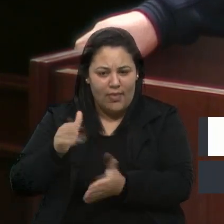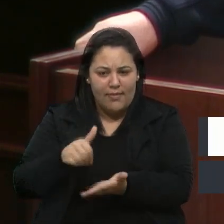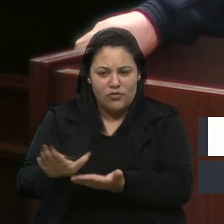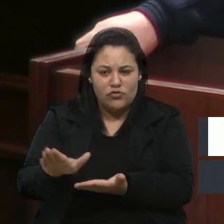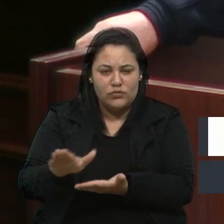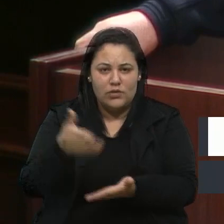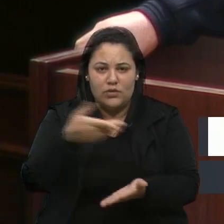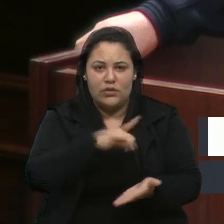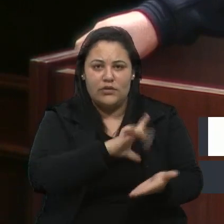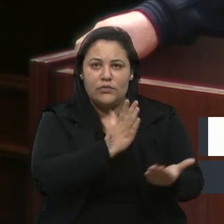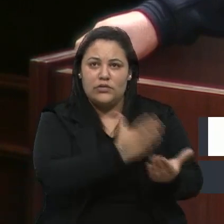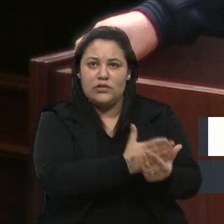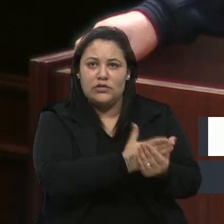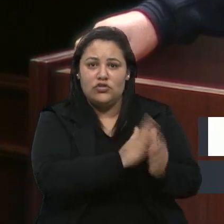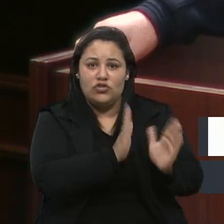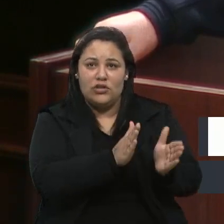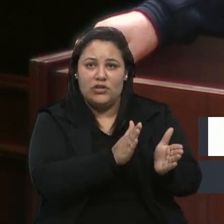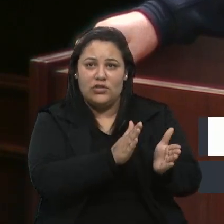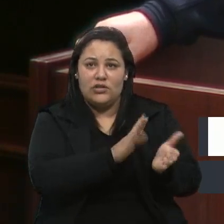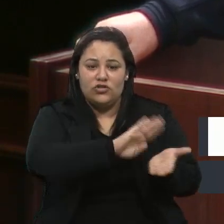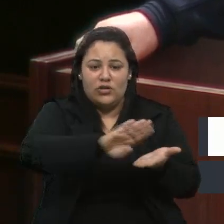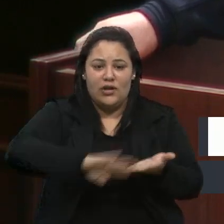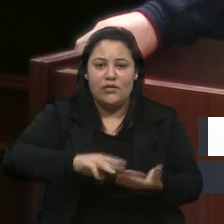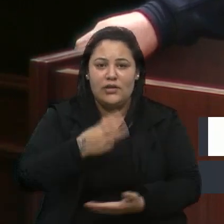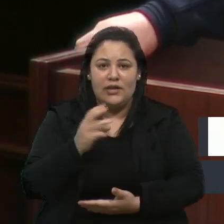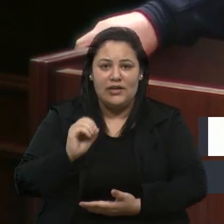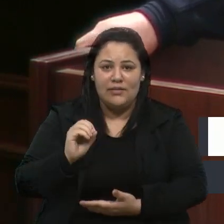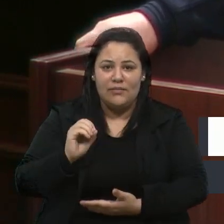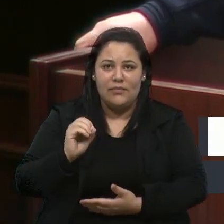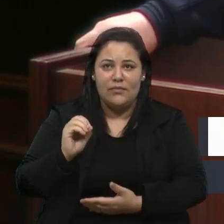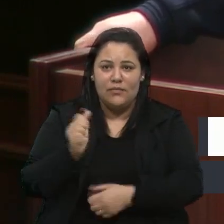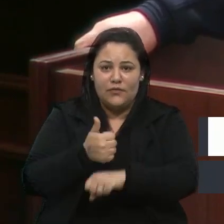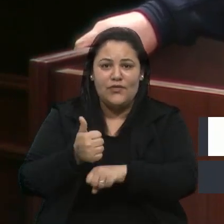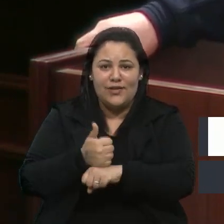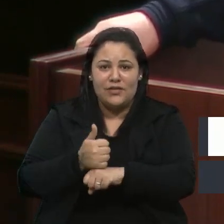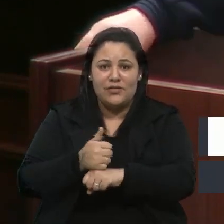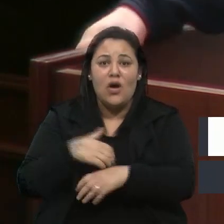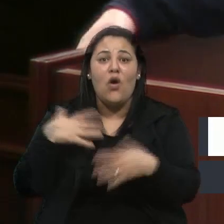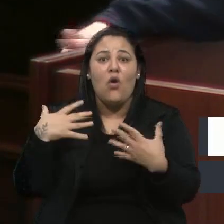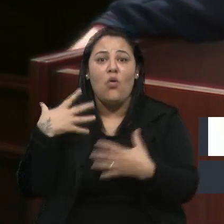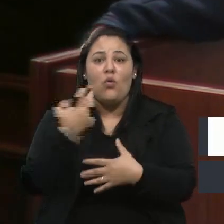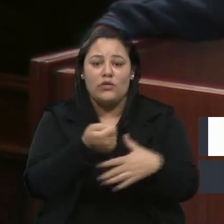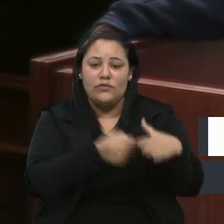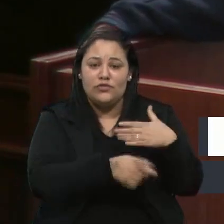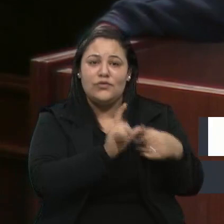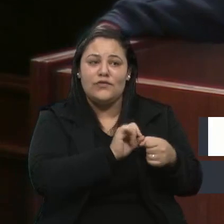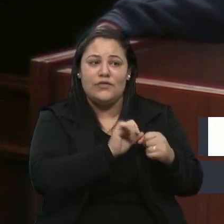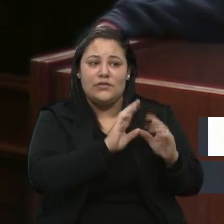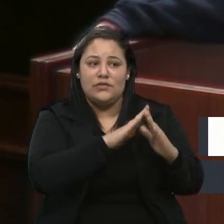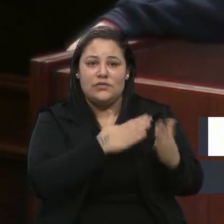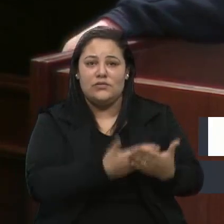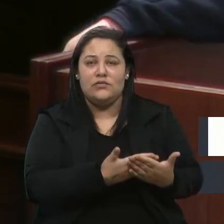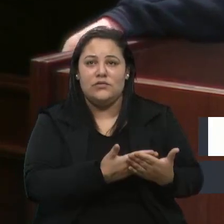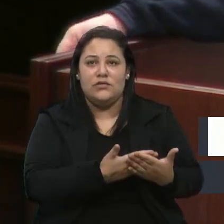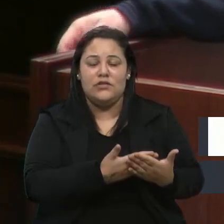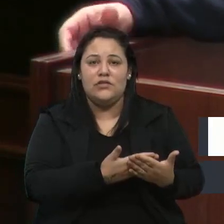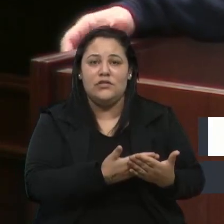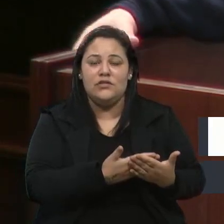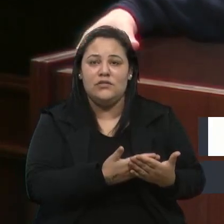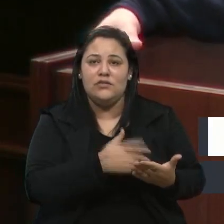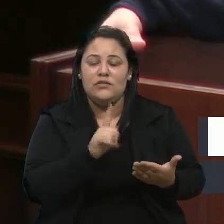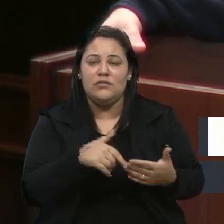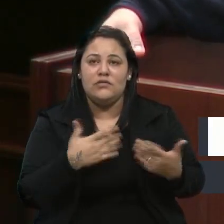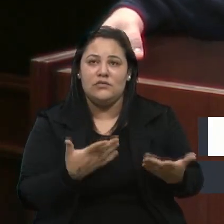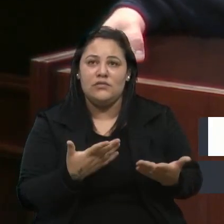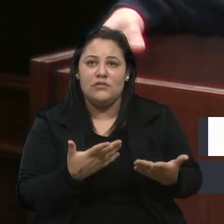e poucos profissionais. Quantos investimentos ela fez, né, em cima da escola? Mas o que eu quero também falar, colegas vereadores,